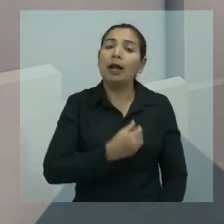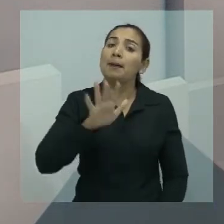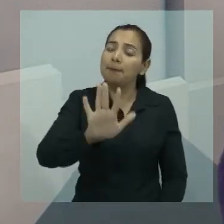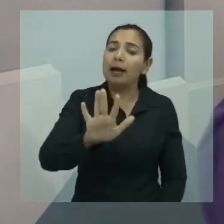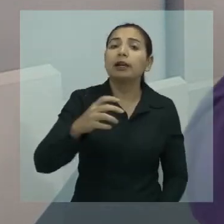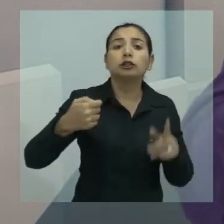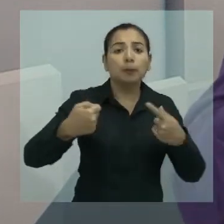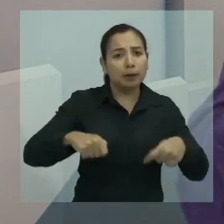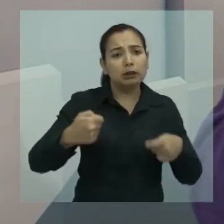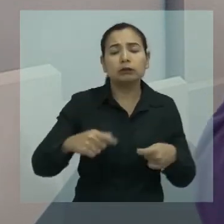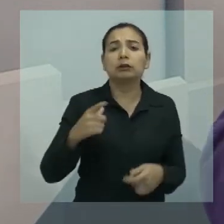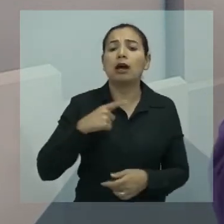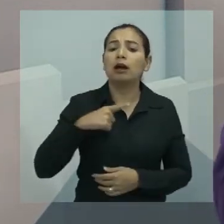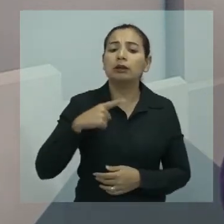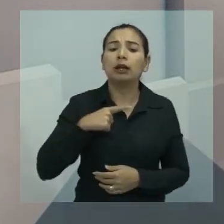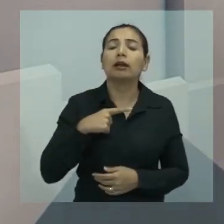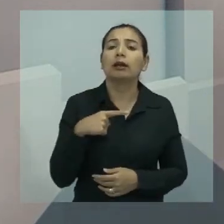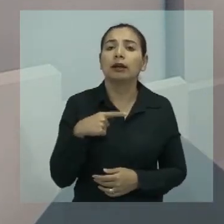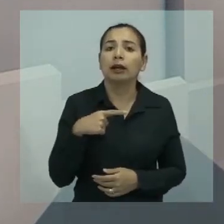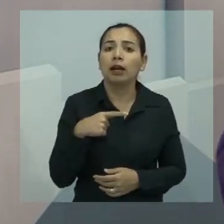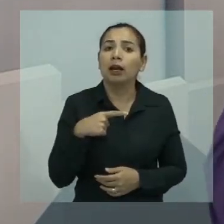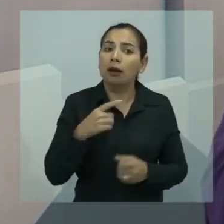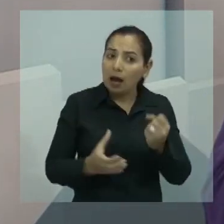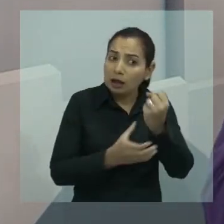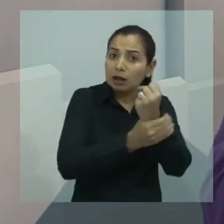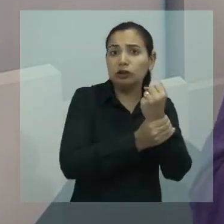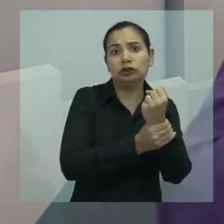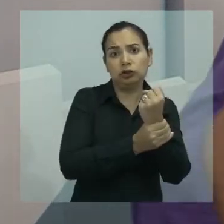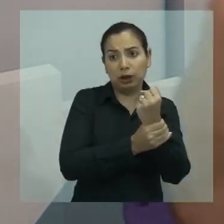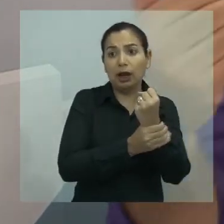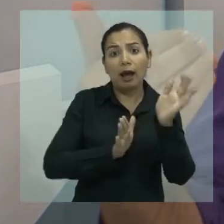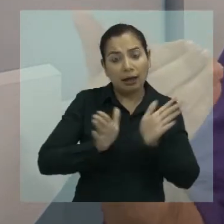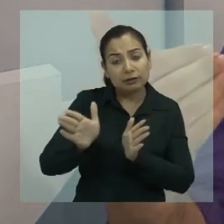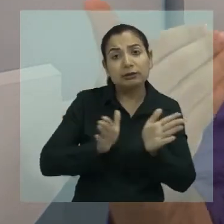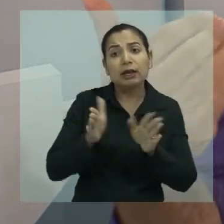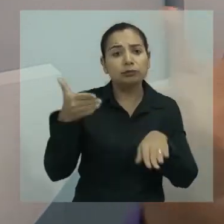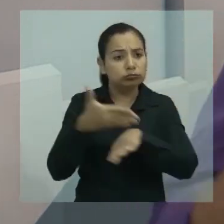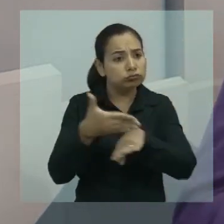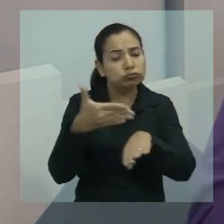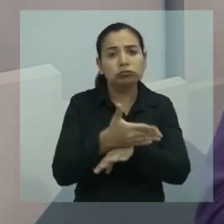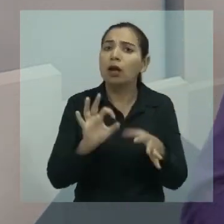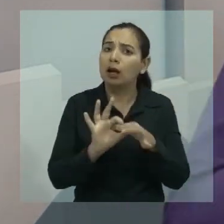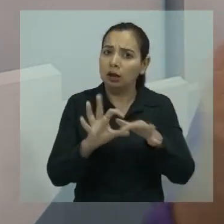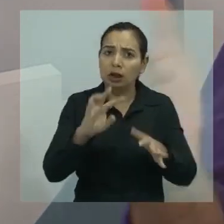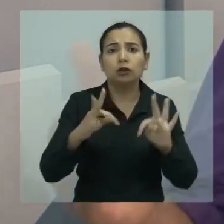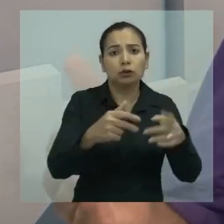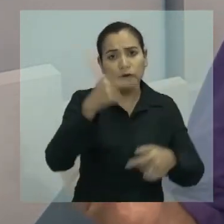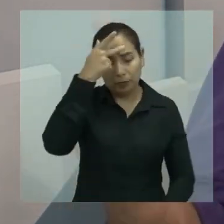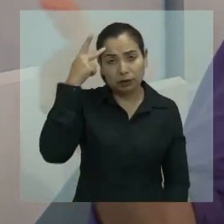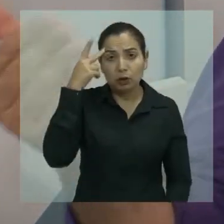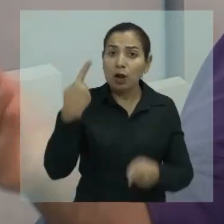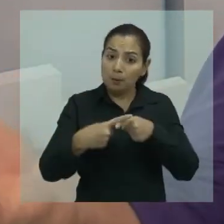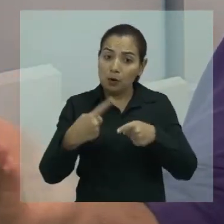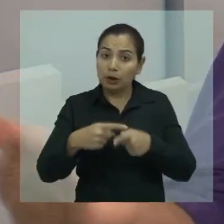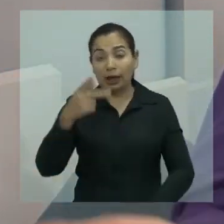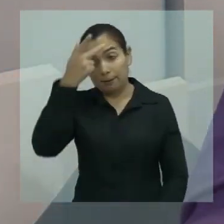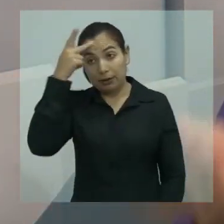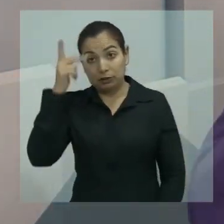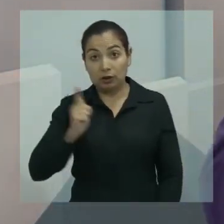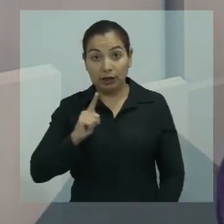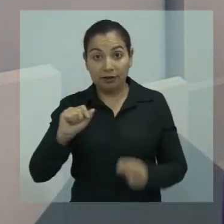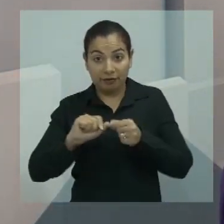pode simplesmente se contentar com a questão das cotas. As cotas existem, mas por um lapso ali temporal em que você precisa garantir as